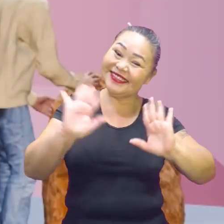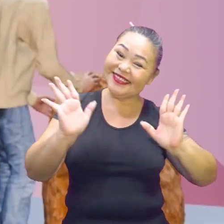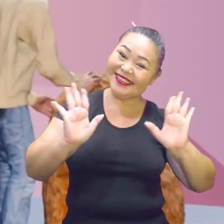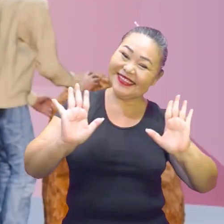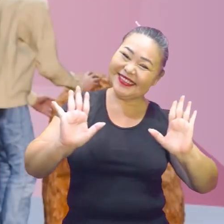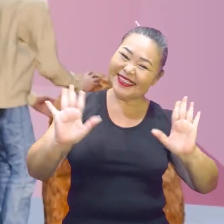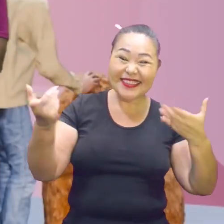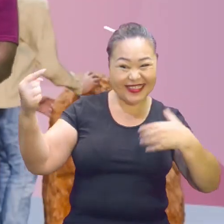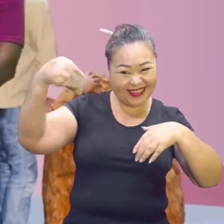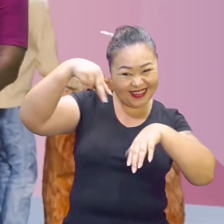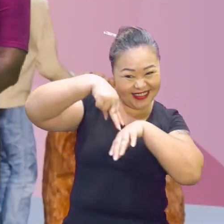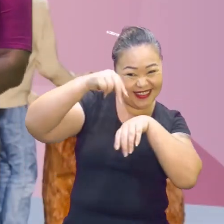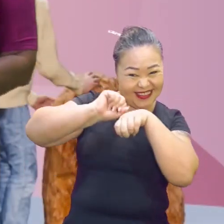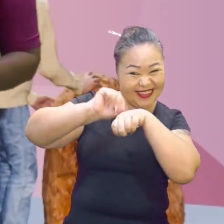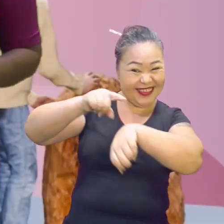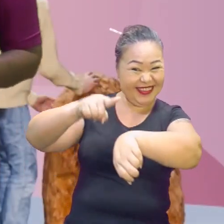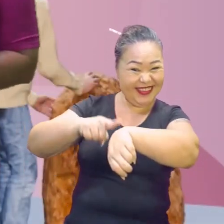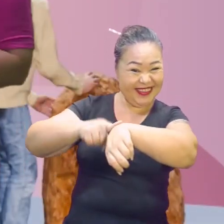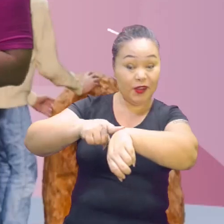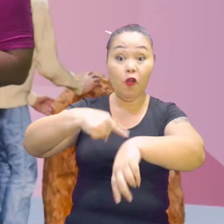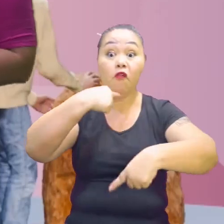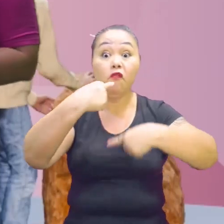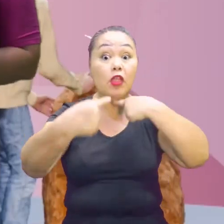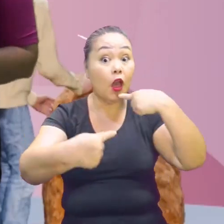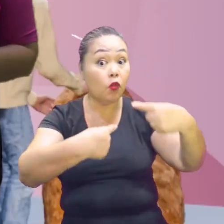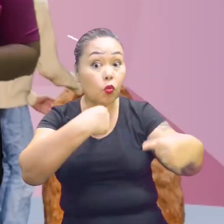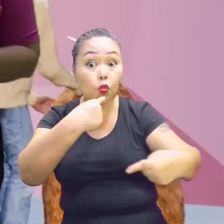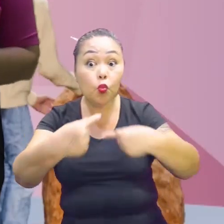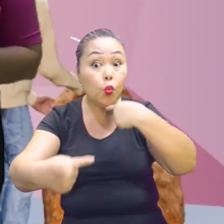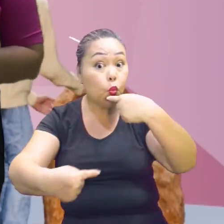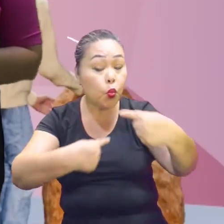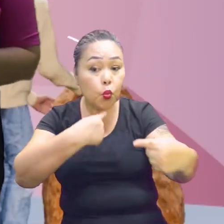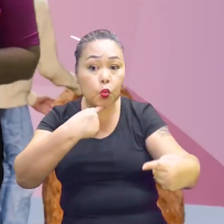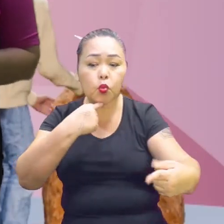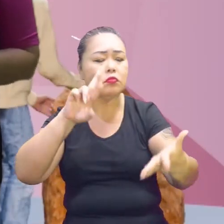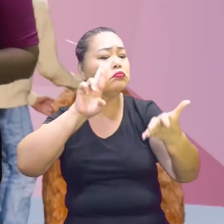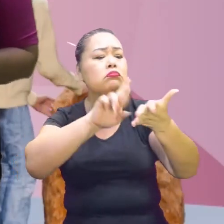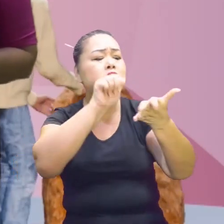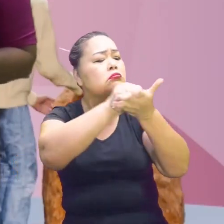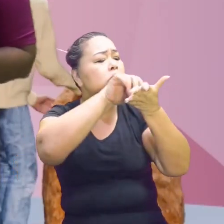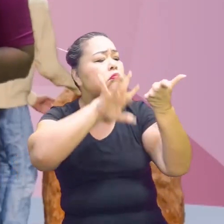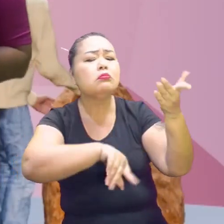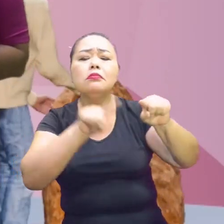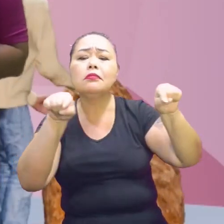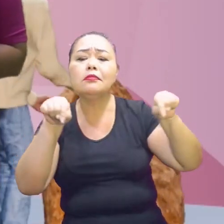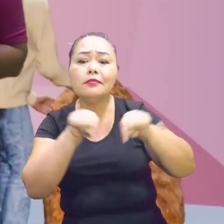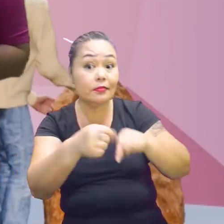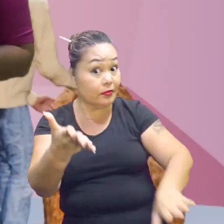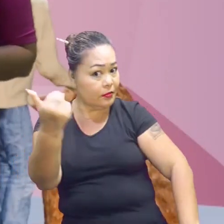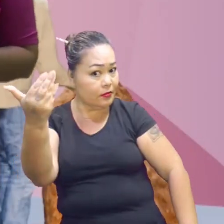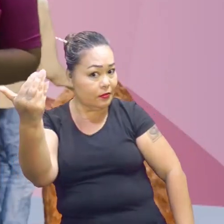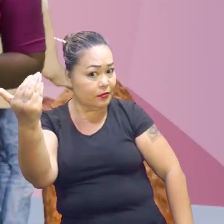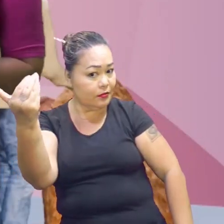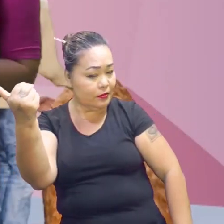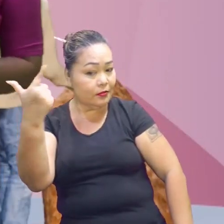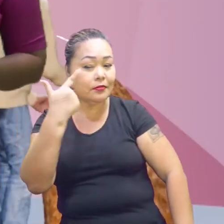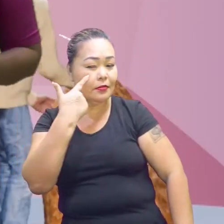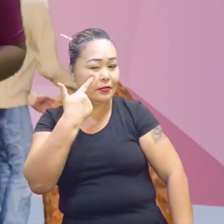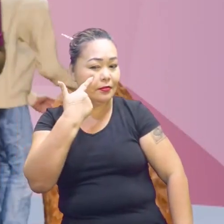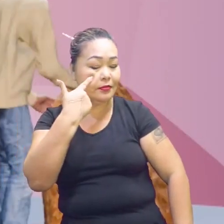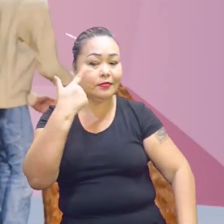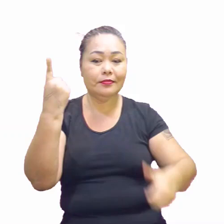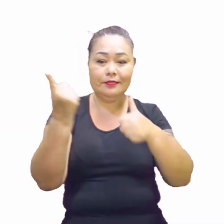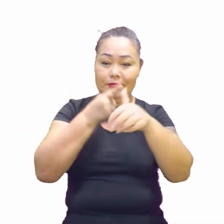Olá! Estamos de volta para o nosso momento do Tirando Dúvidas. Resolução de atividade de sala. Vamos lá? Vamos ver a